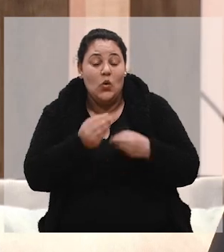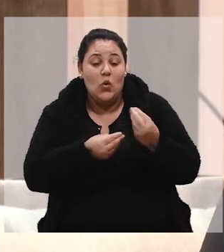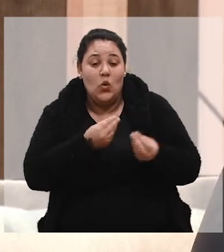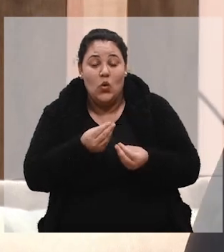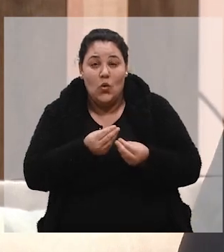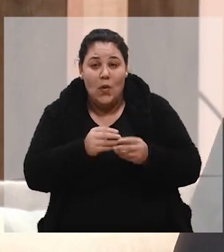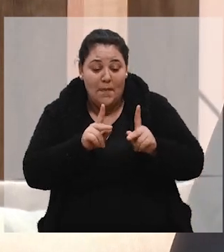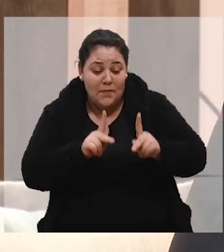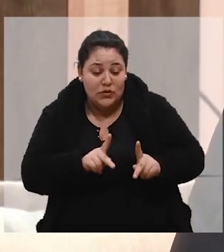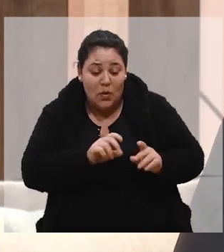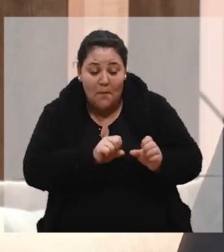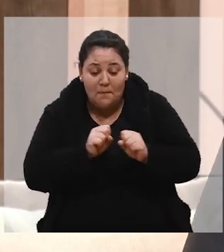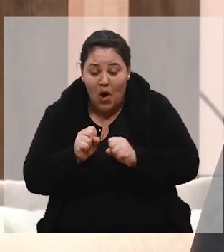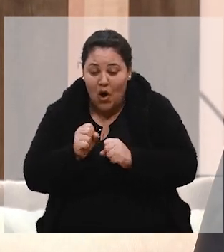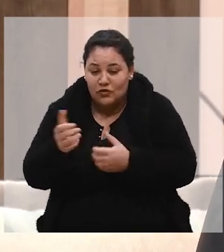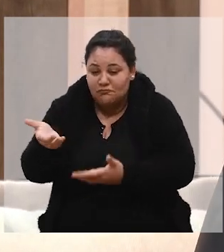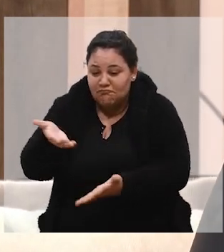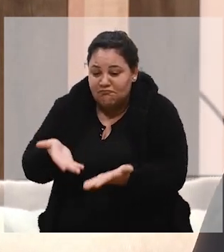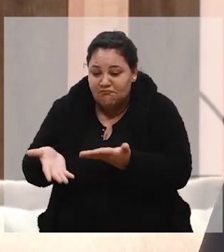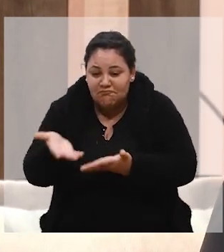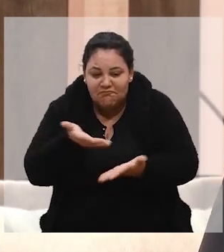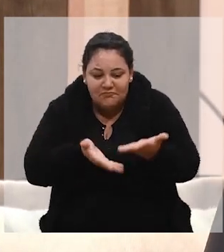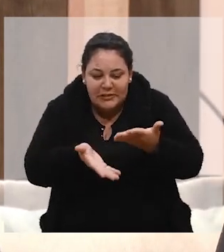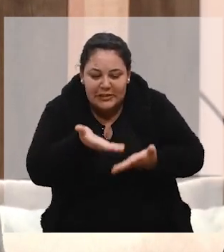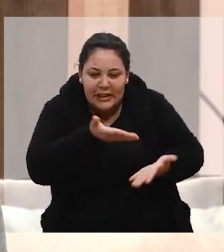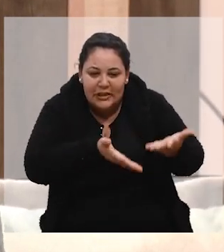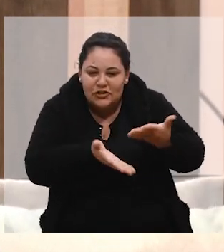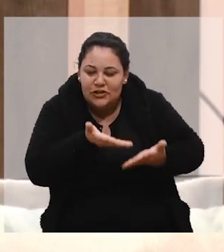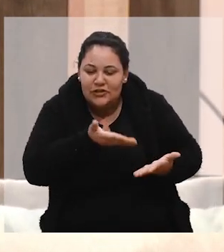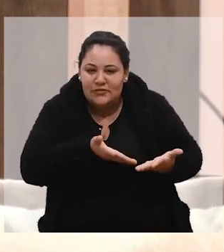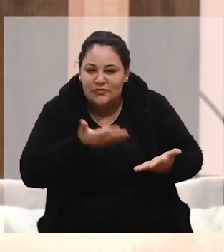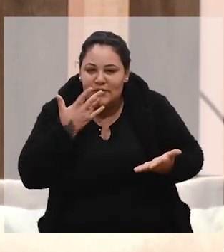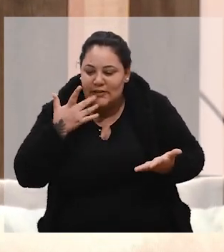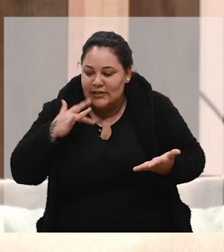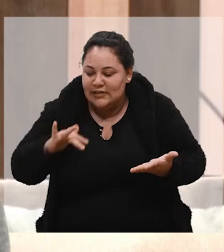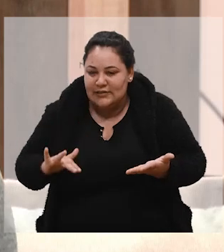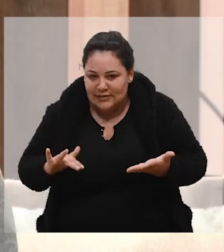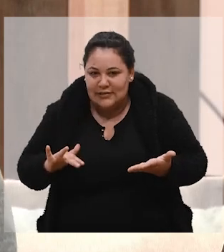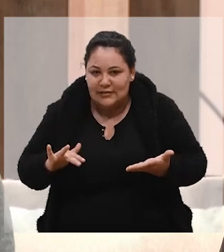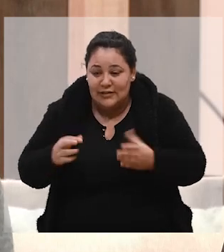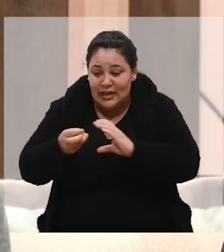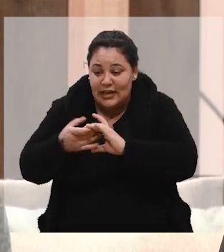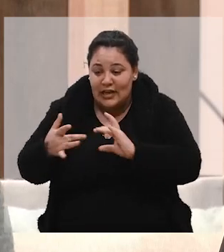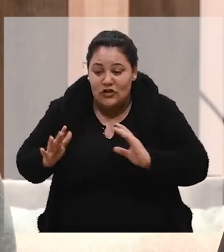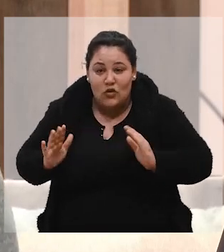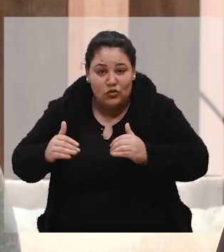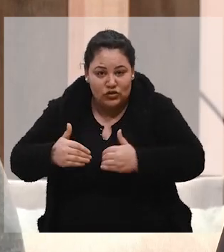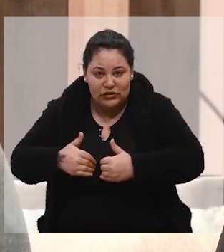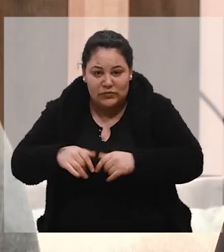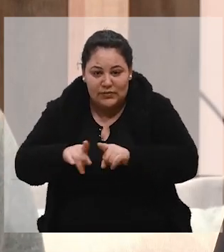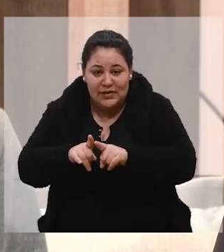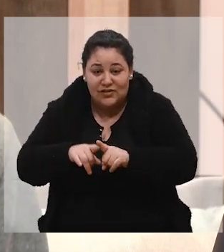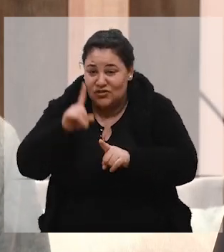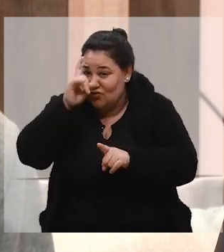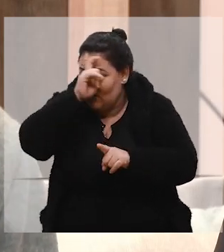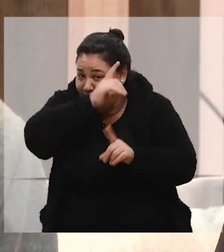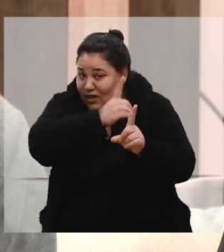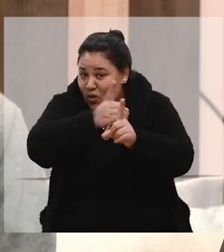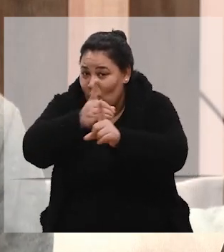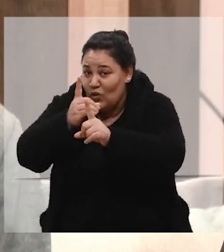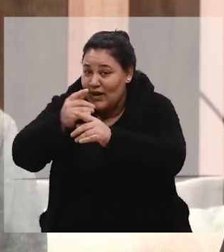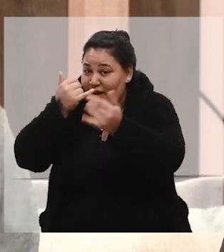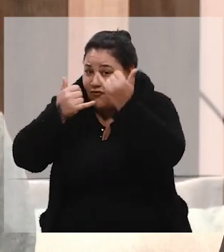como a pessoa pode interagir com a sua criança dentro do espectro, né? Eu tinha muita dificuldade de busca